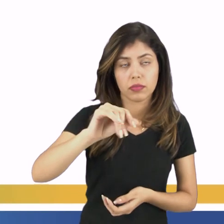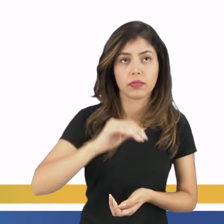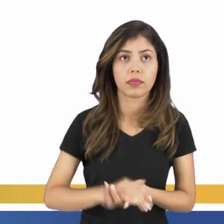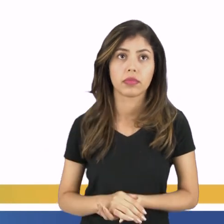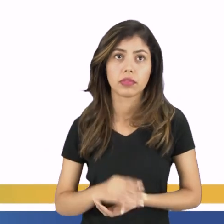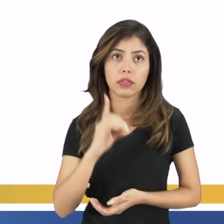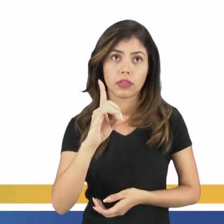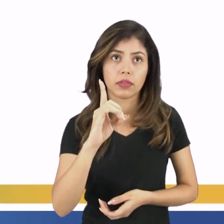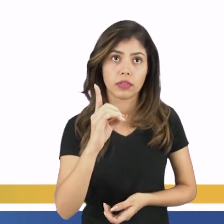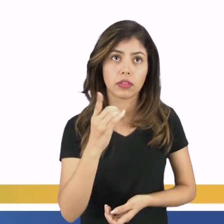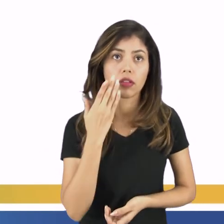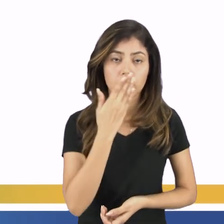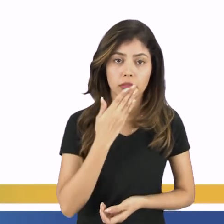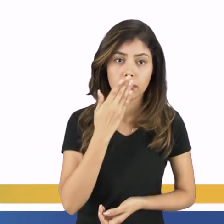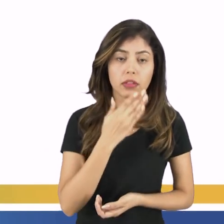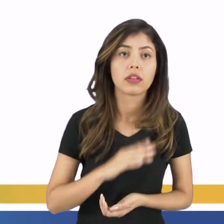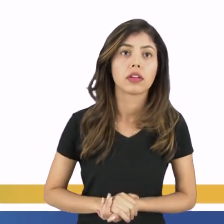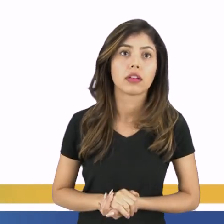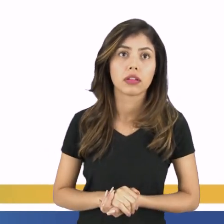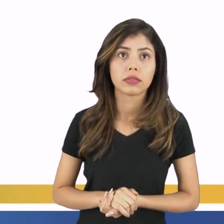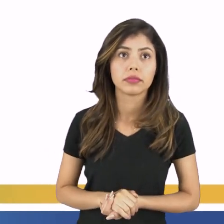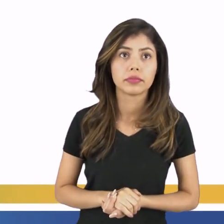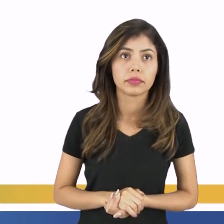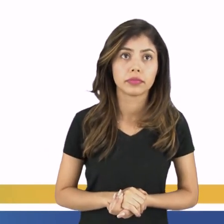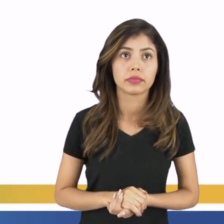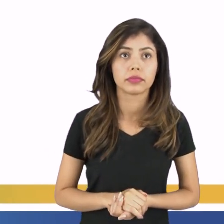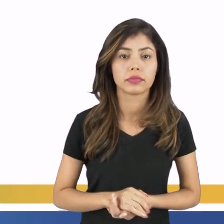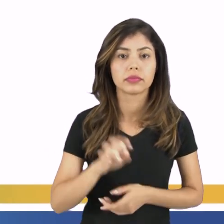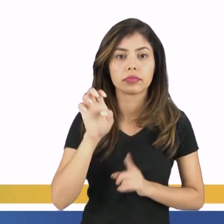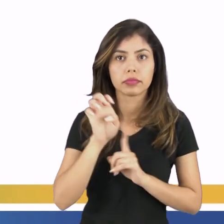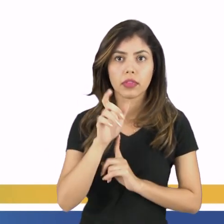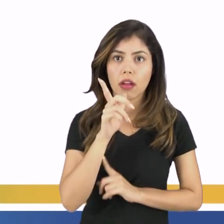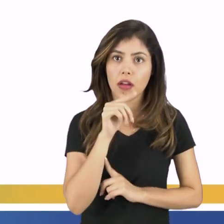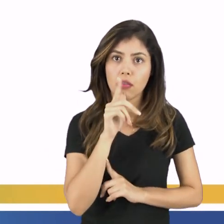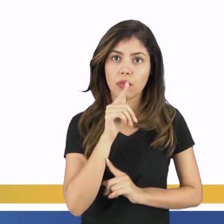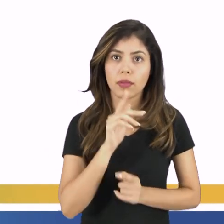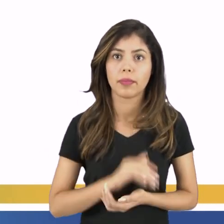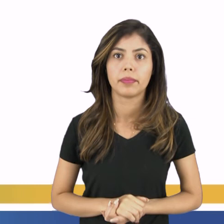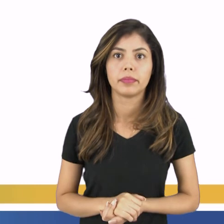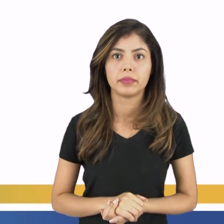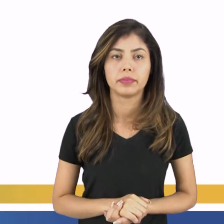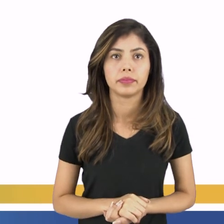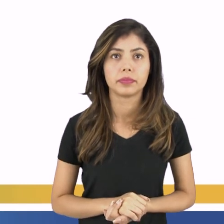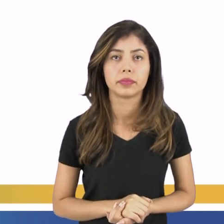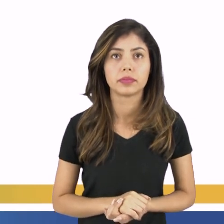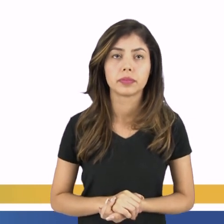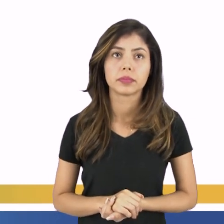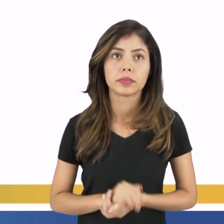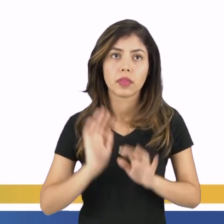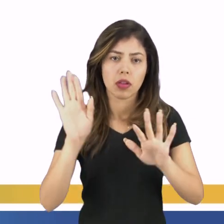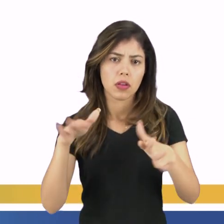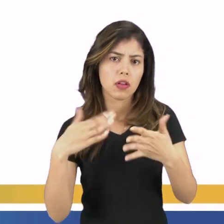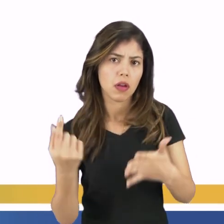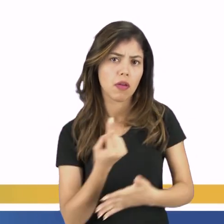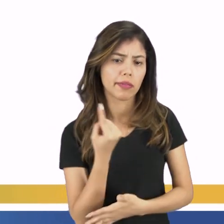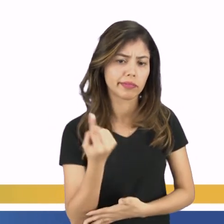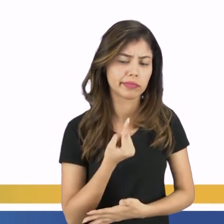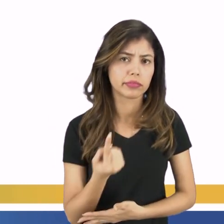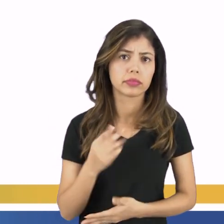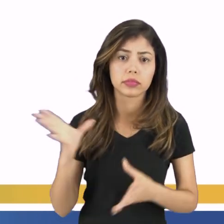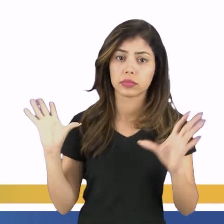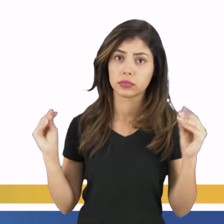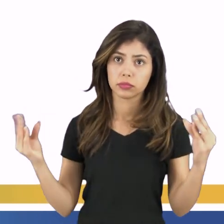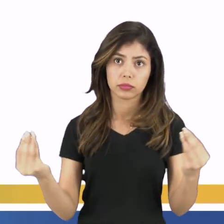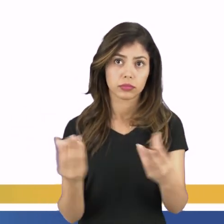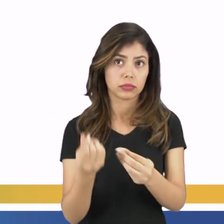Letra D, o açúcar, que é a glicose. E a letra E, a água. Então, qual é a única substância aqui